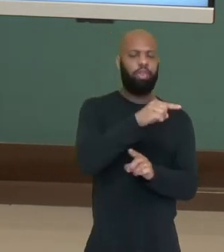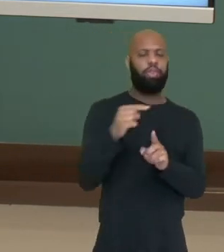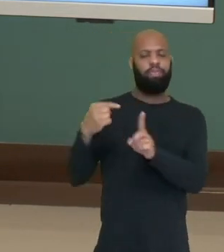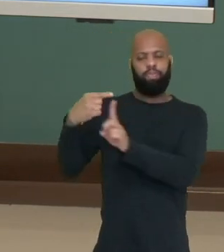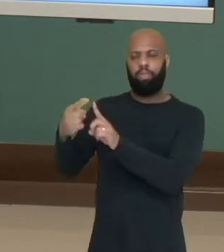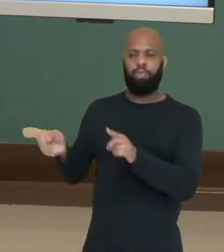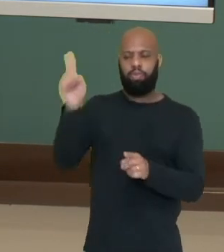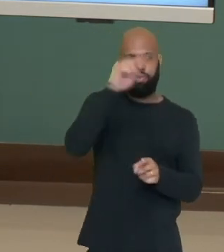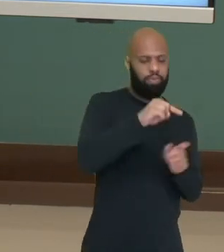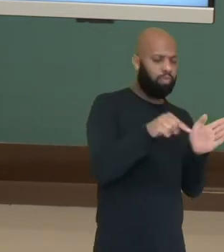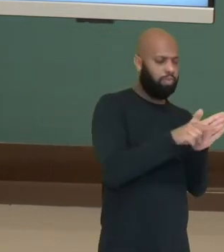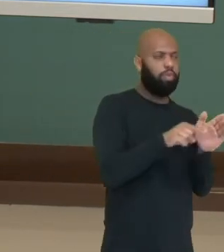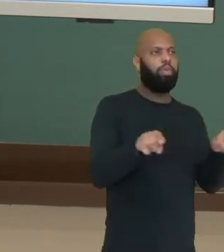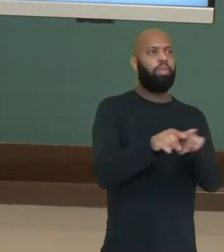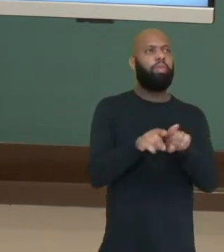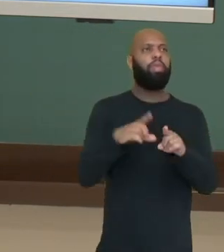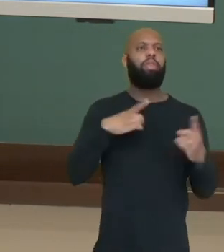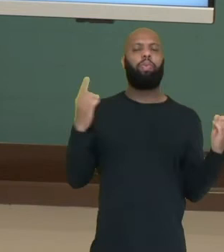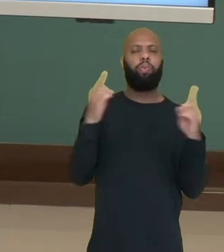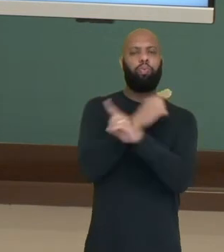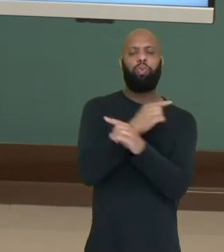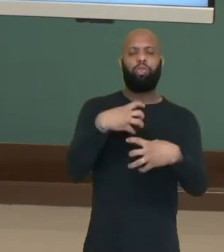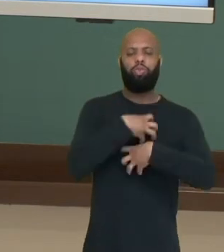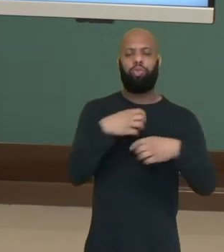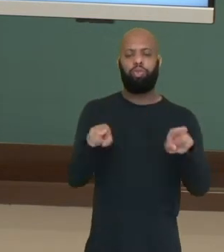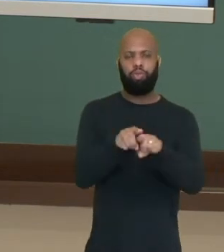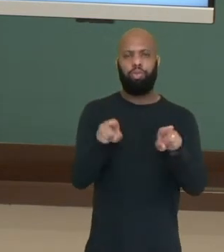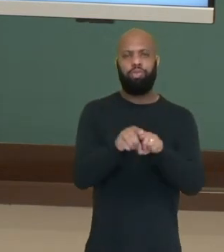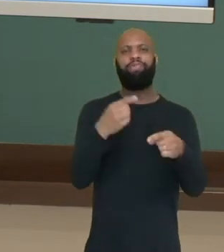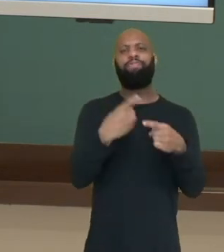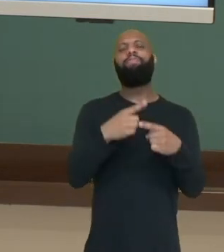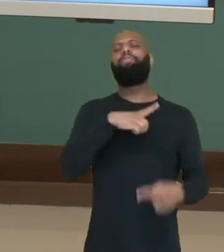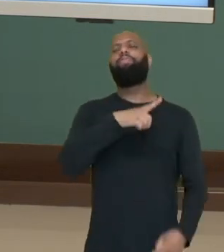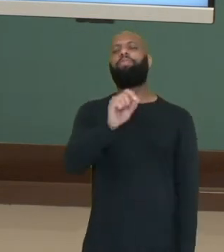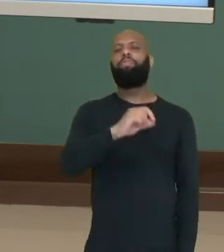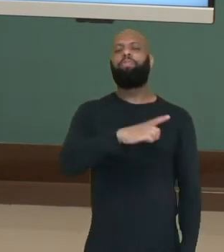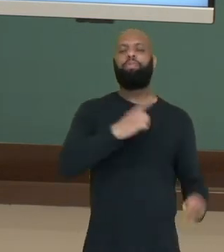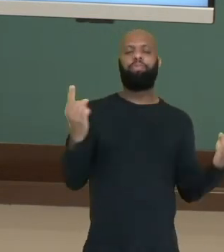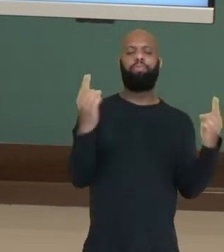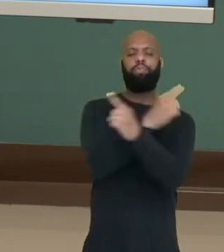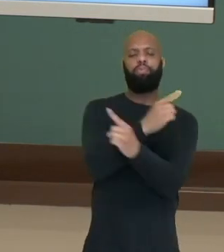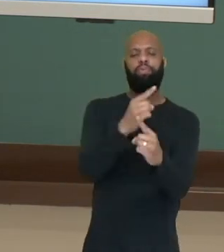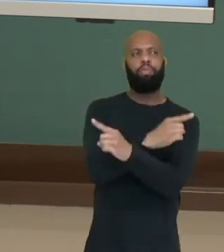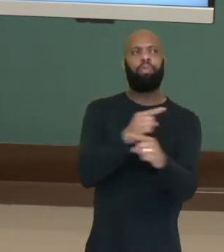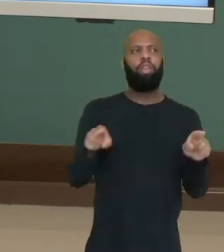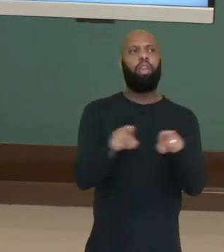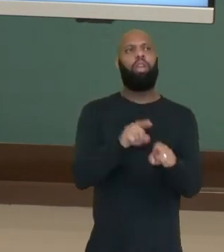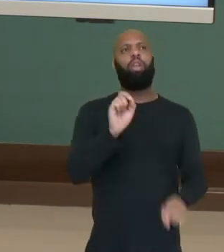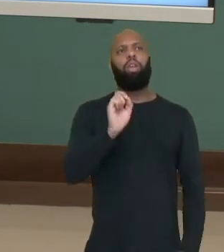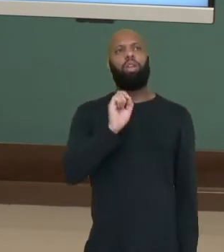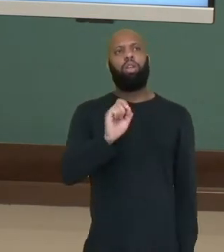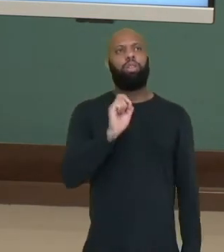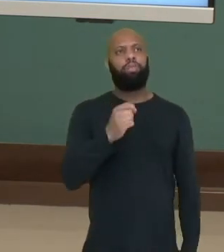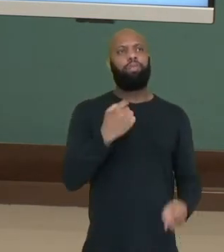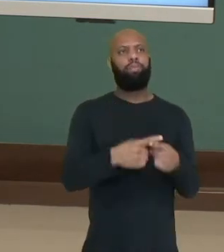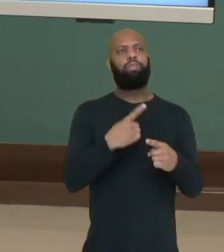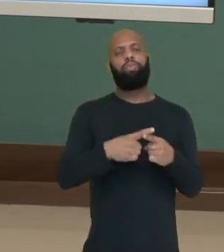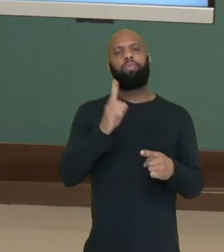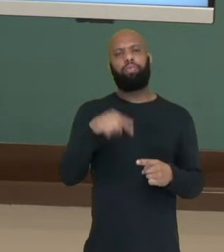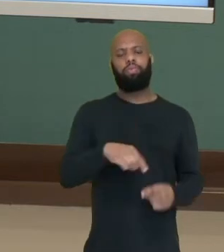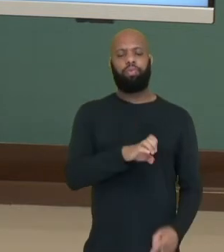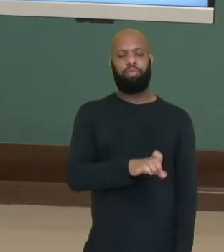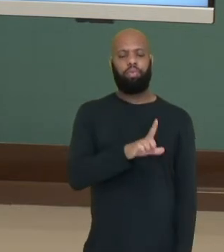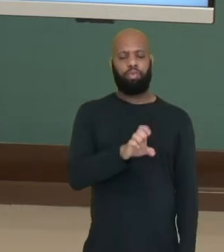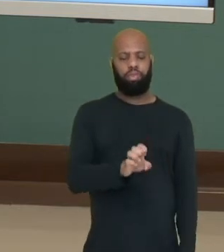menos, ok? Então, inverte-se o sentido, né? Porque a gente tem a inversão aí, porque a eletrólise é